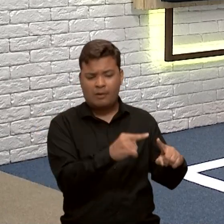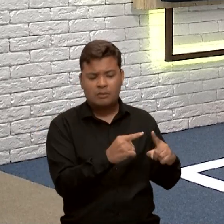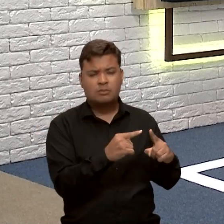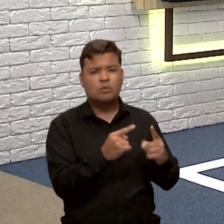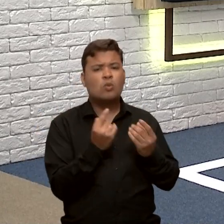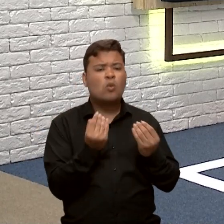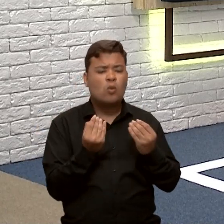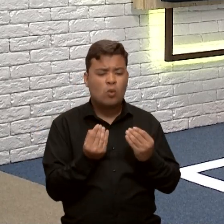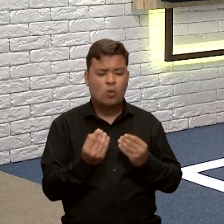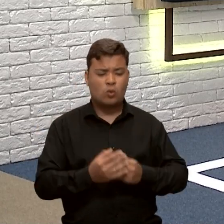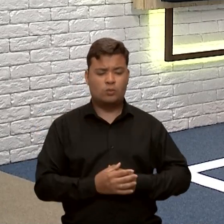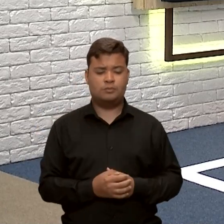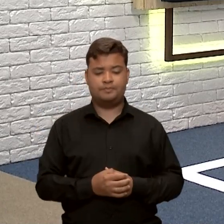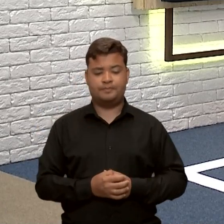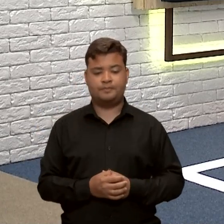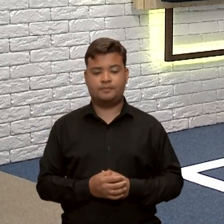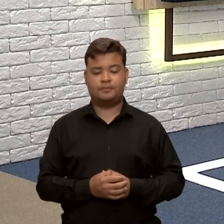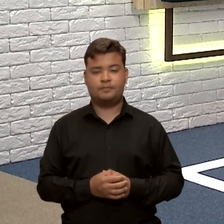outro.